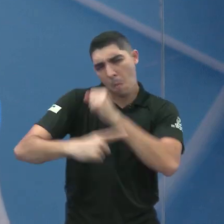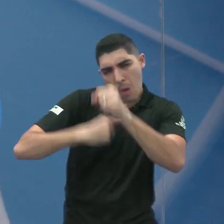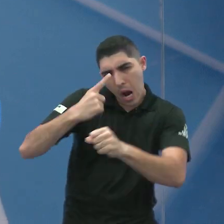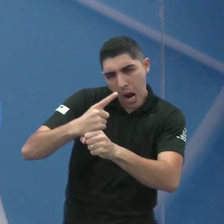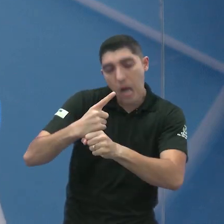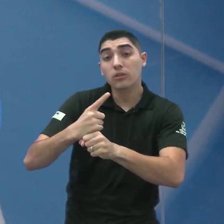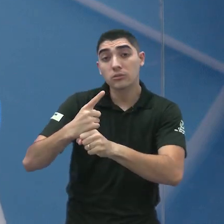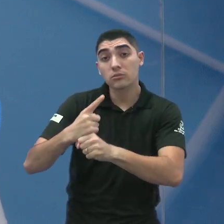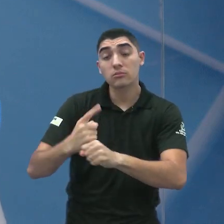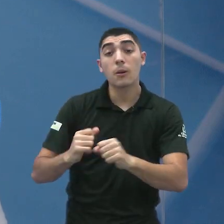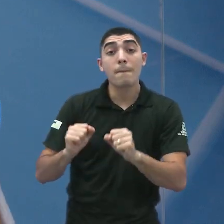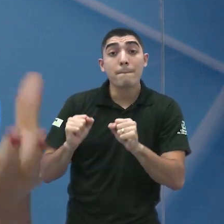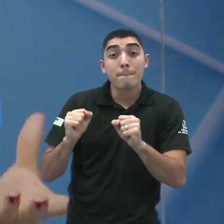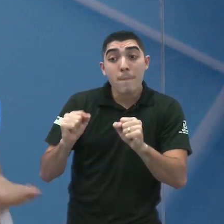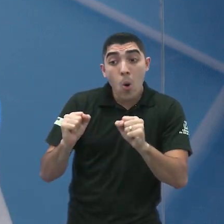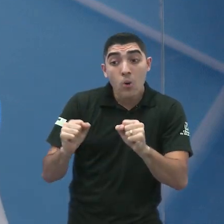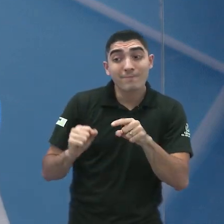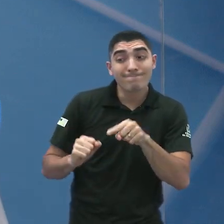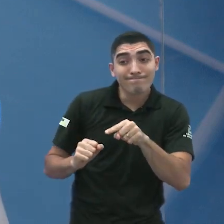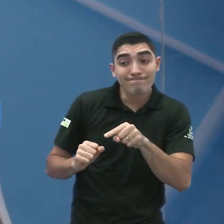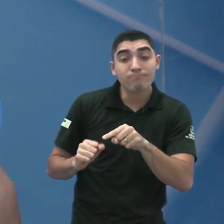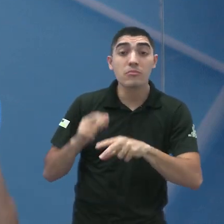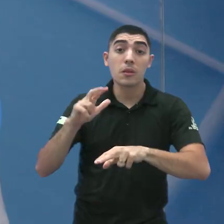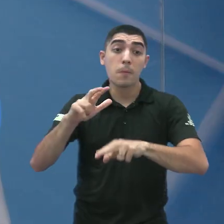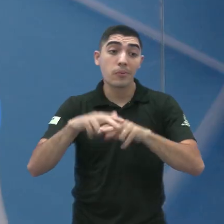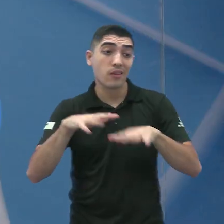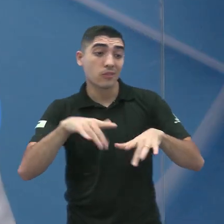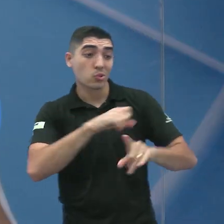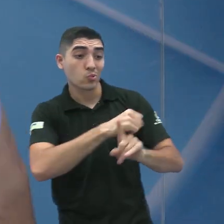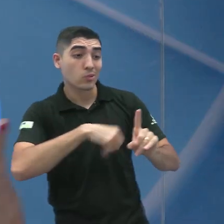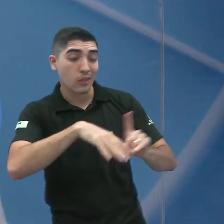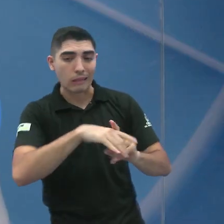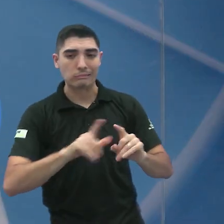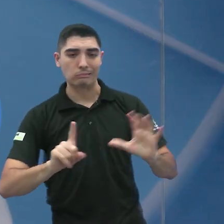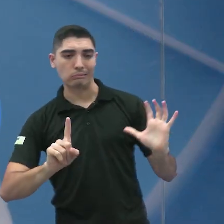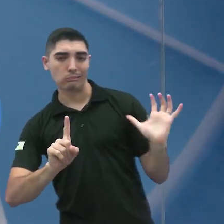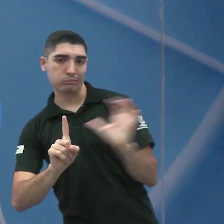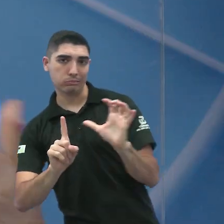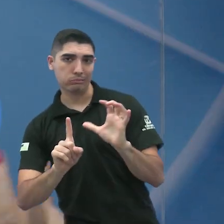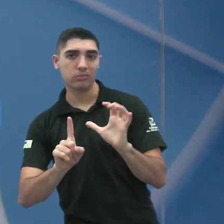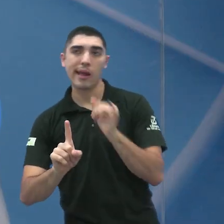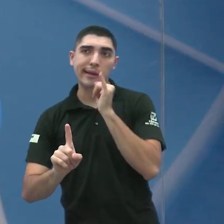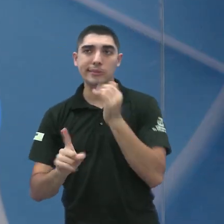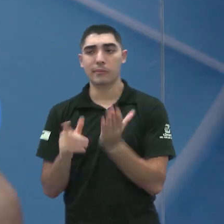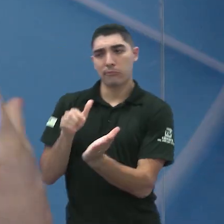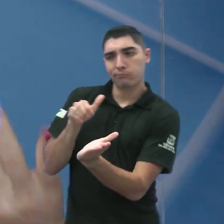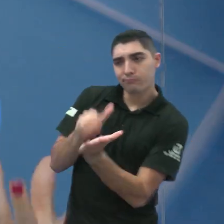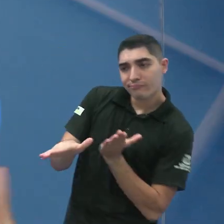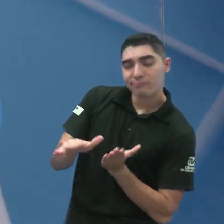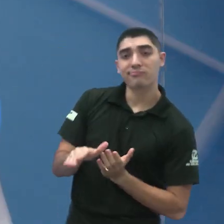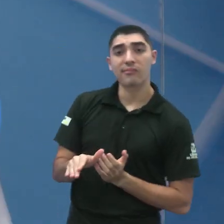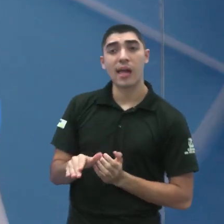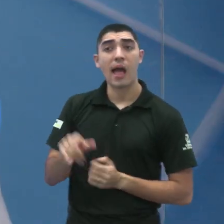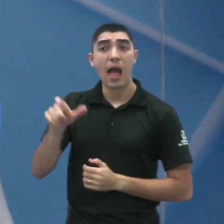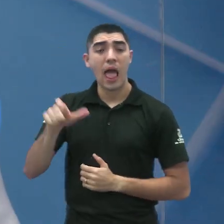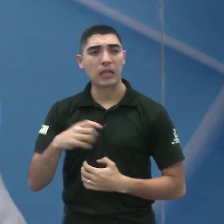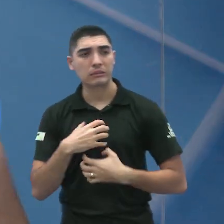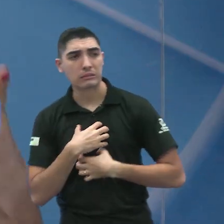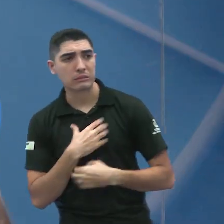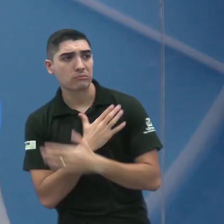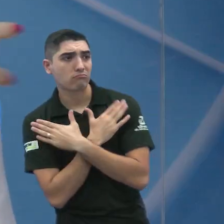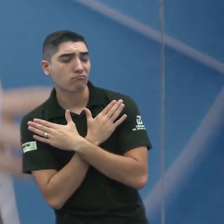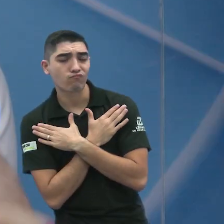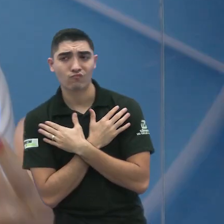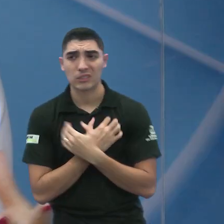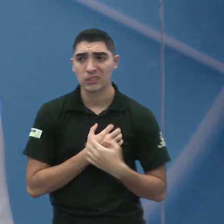pessoa, isso pode estar muito enviesado por uma questão social, assim, então, né, foi demitido e aí agora começou a ficar mais